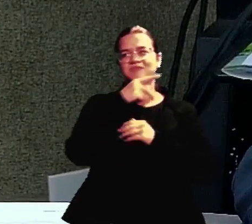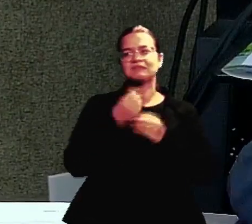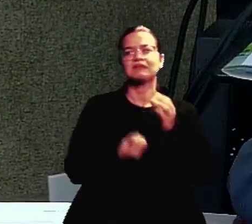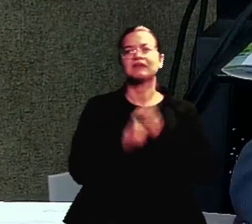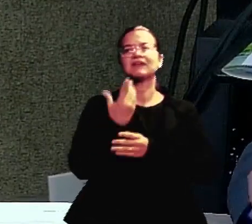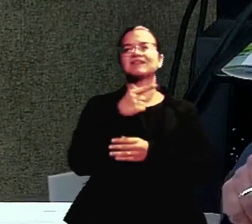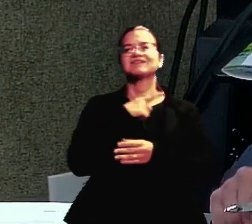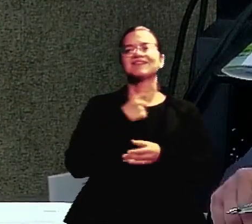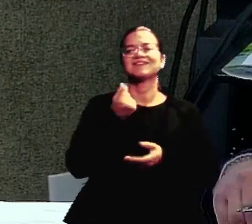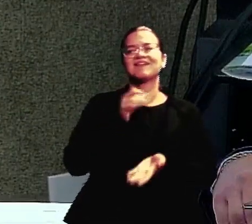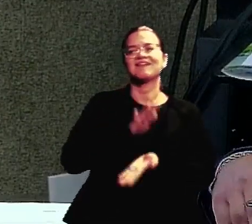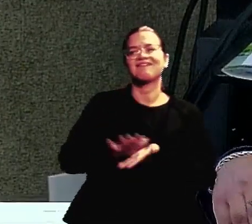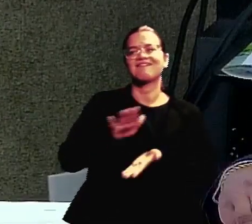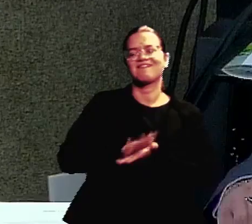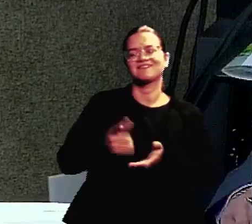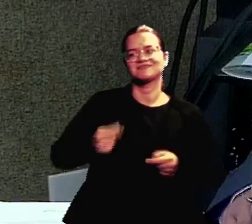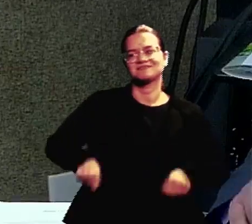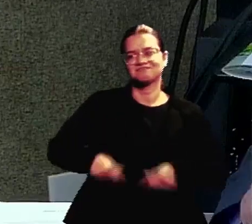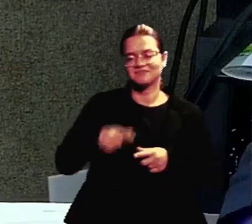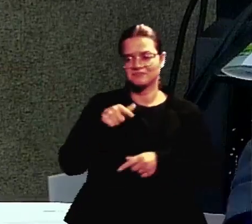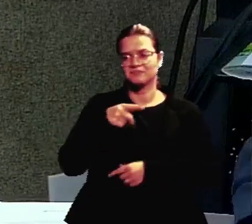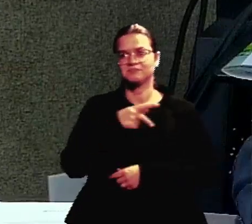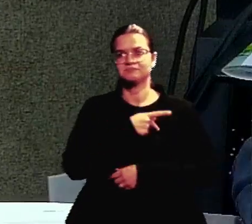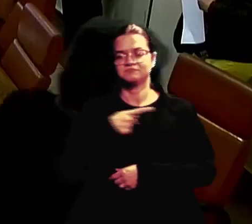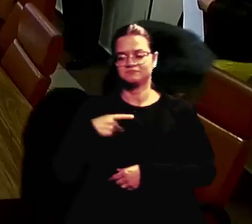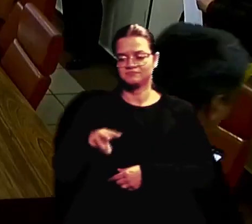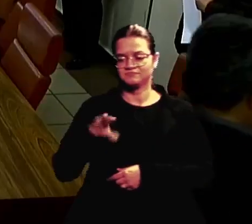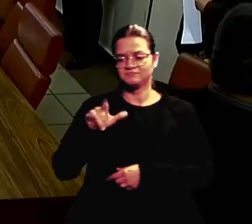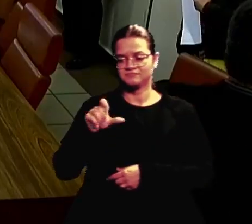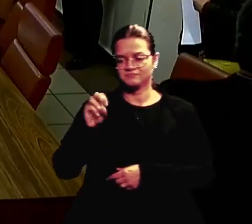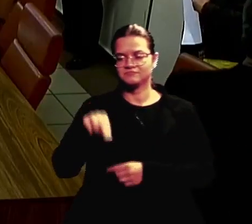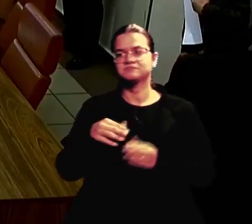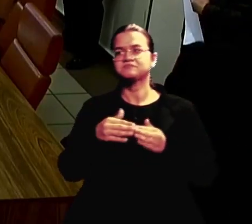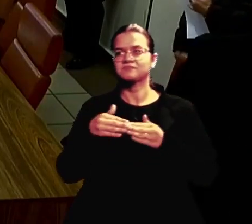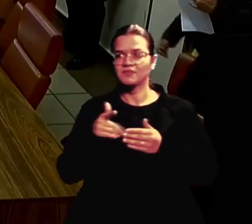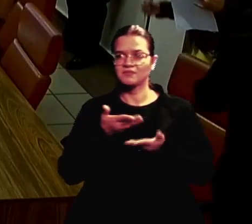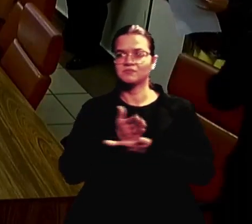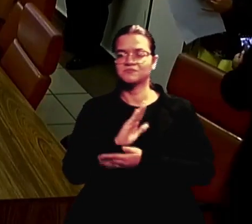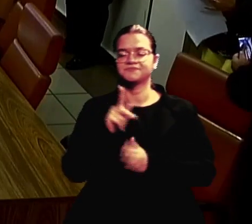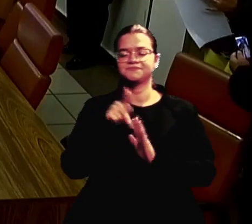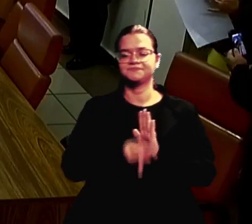cria despesa para a Prefeitura. Pastor Wilson opinou pela aprovação do projeto.